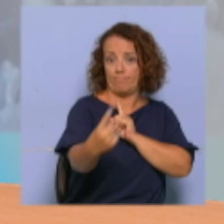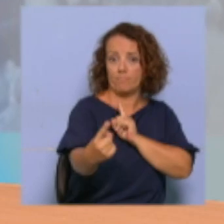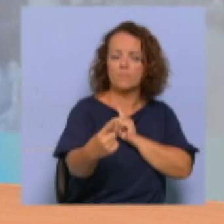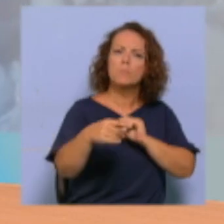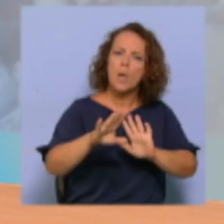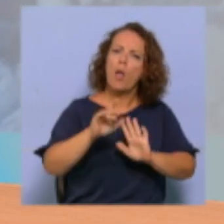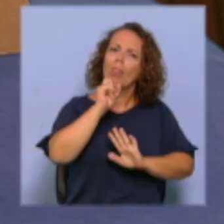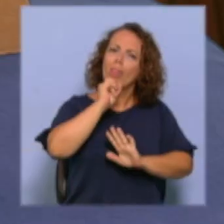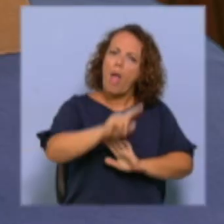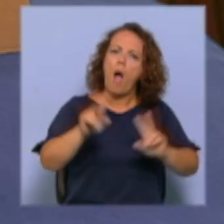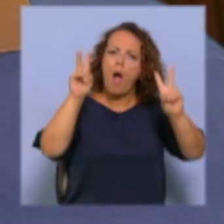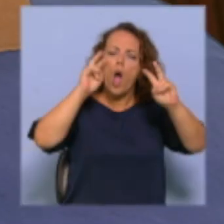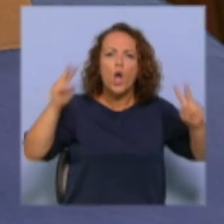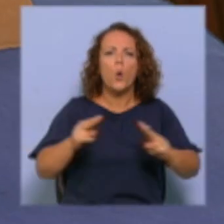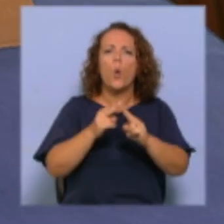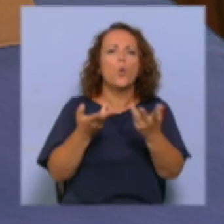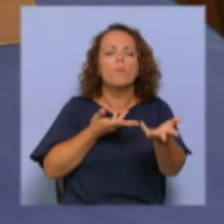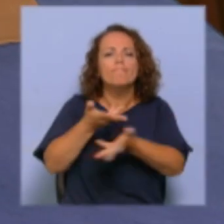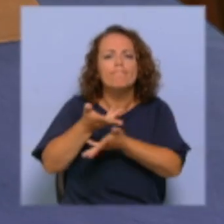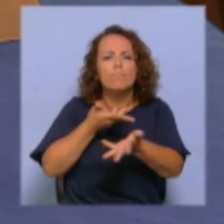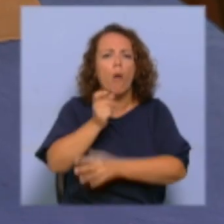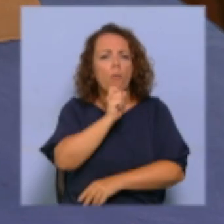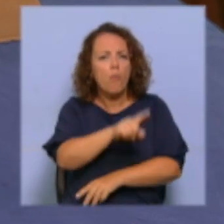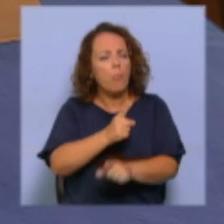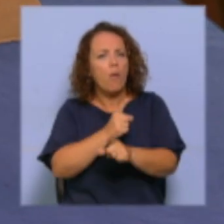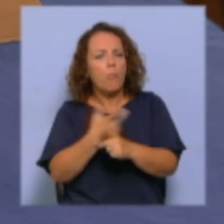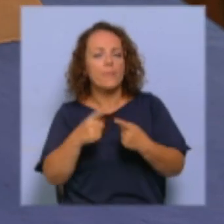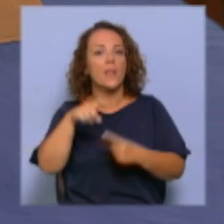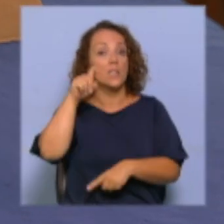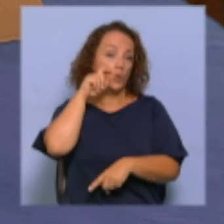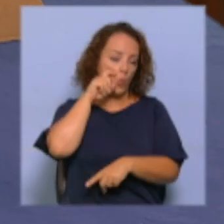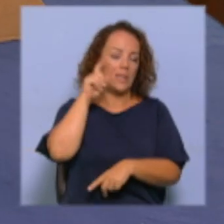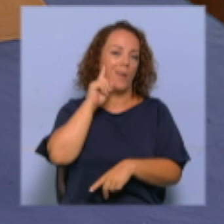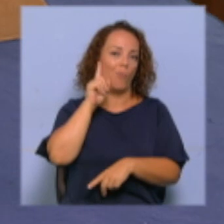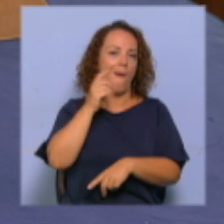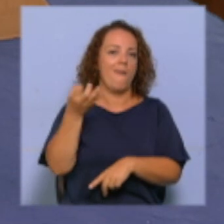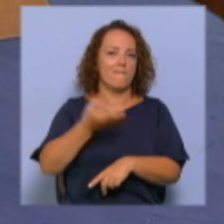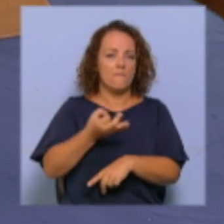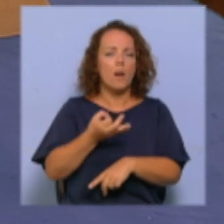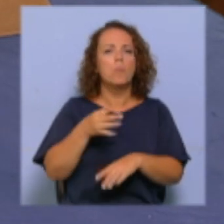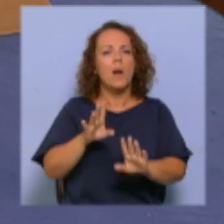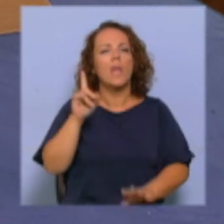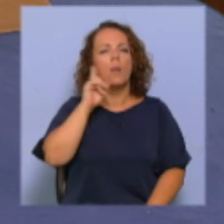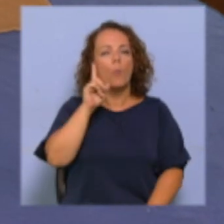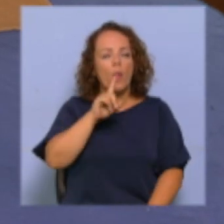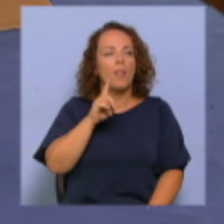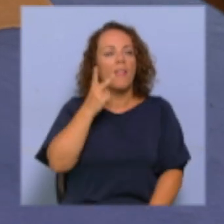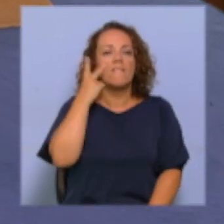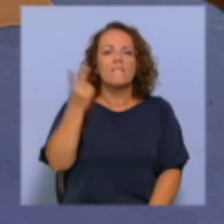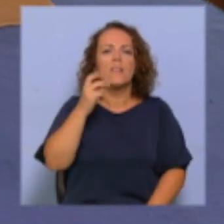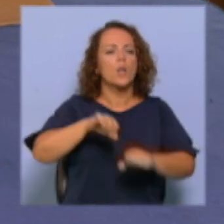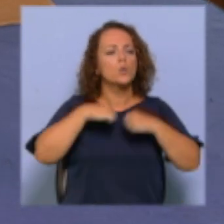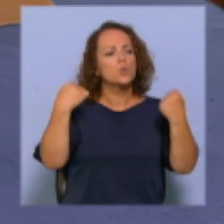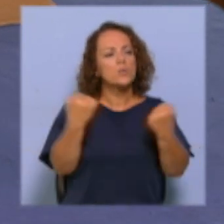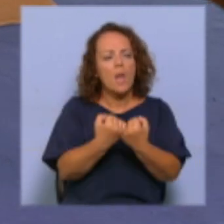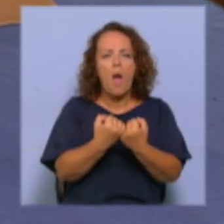tentar compatibilizar a segurança, que é fundamental, com uma redescoberta de vida social sem